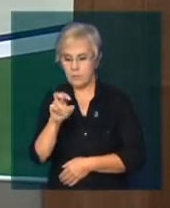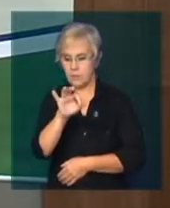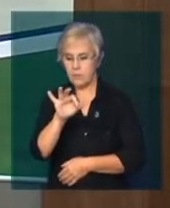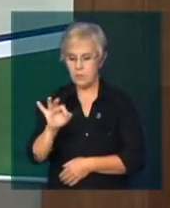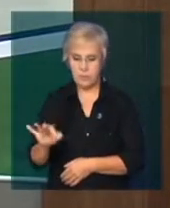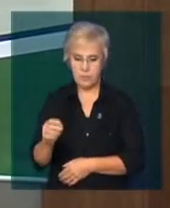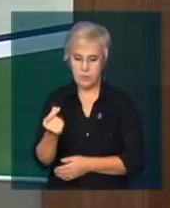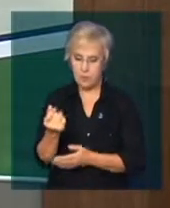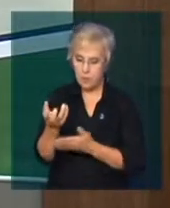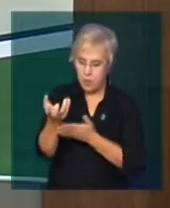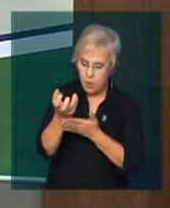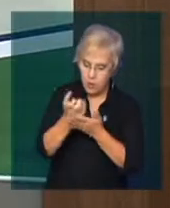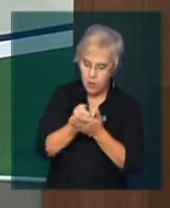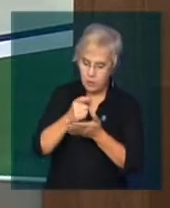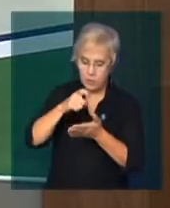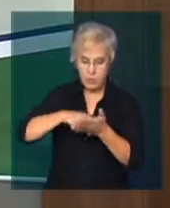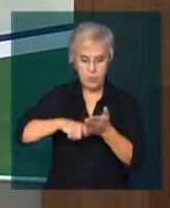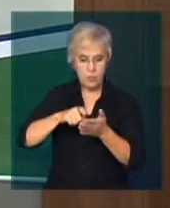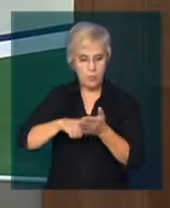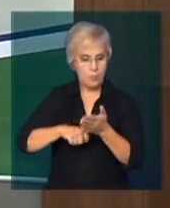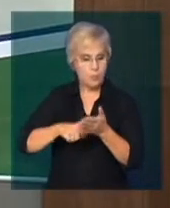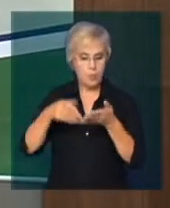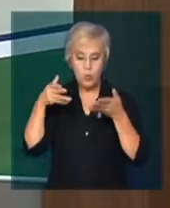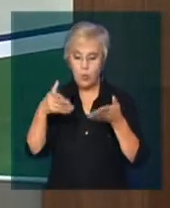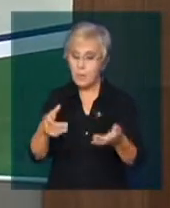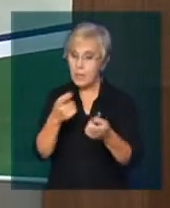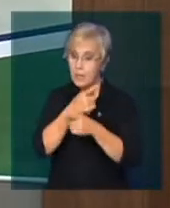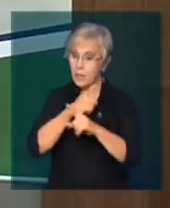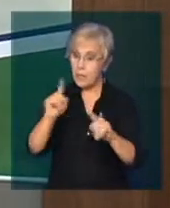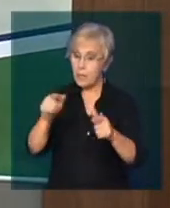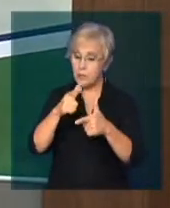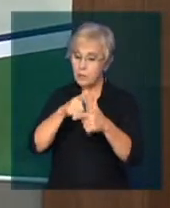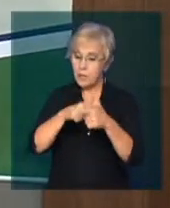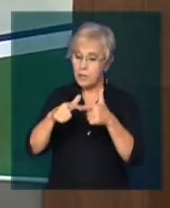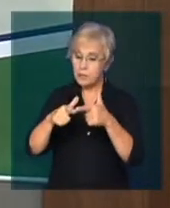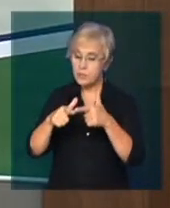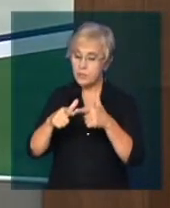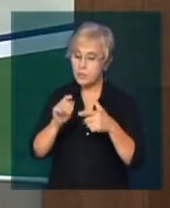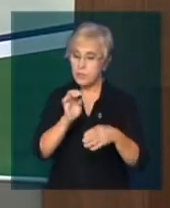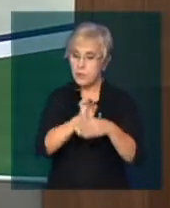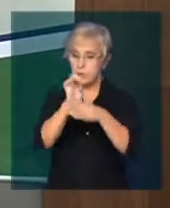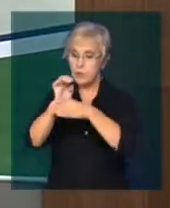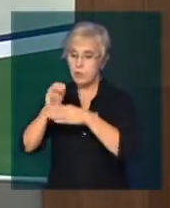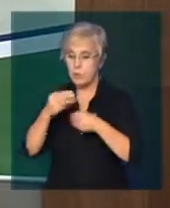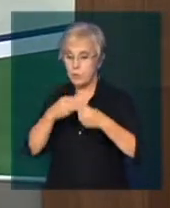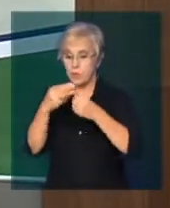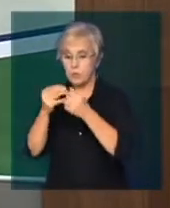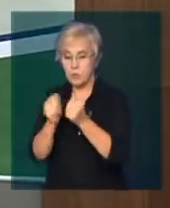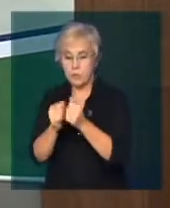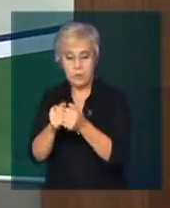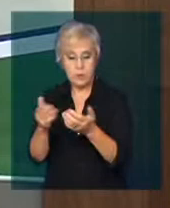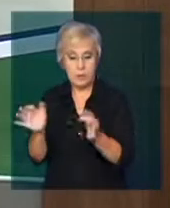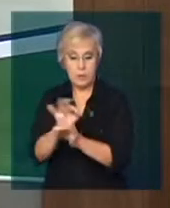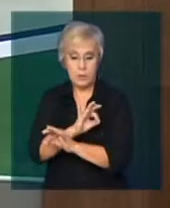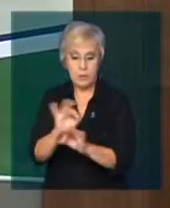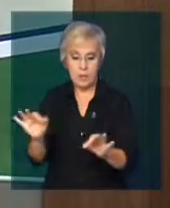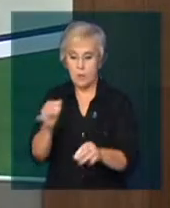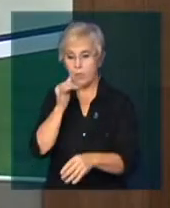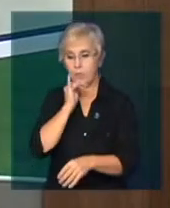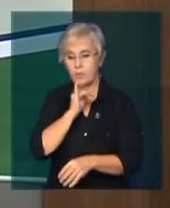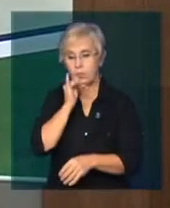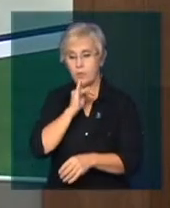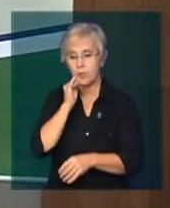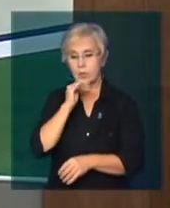45% dessa arrecadação não participa do rateio entre outros entes federados. E aqui citamos as contribuições